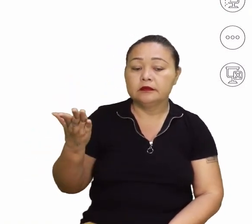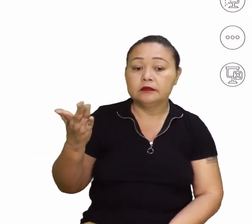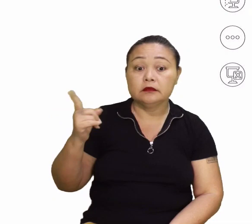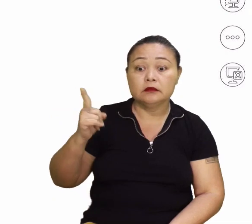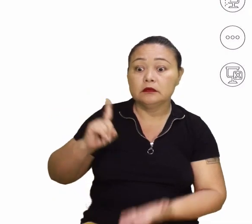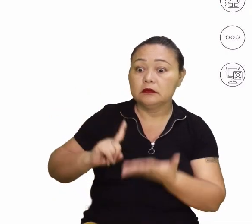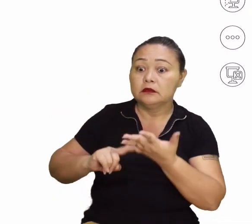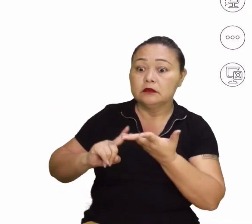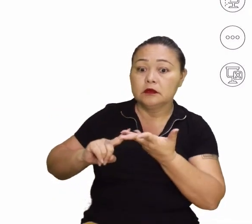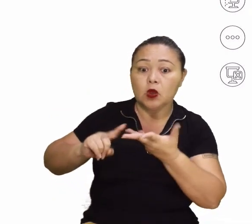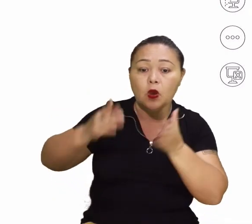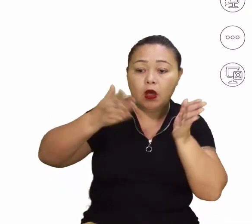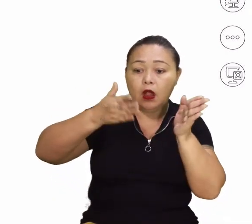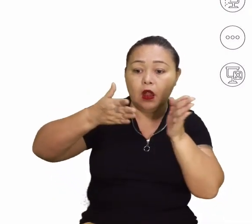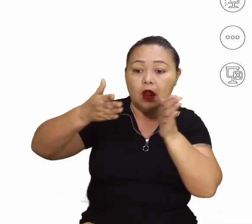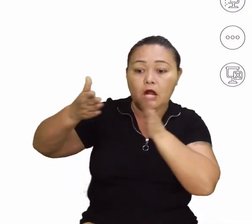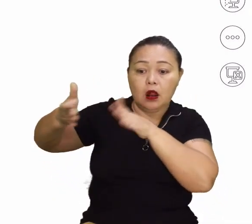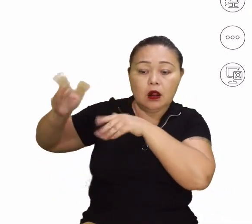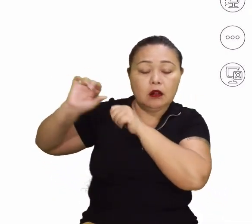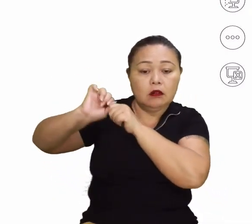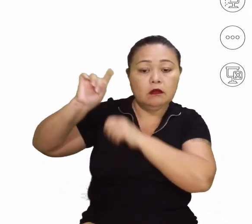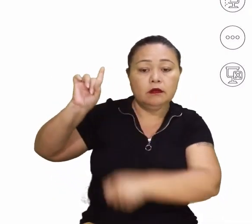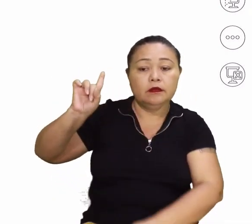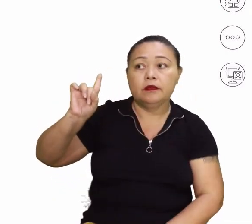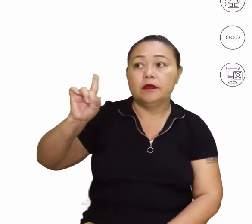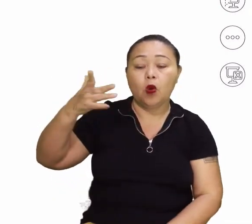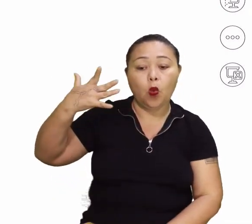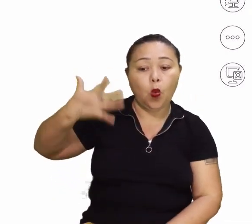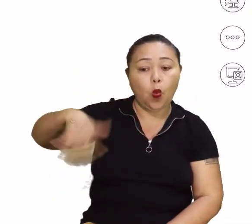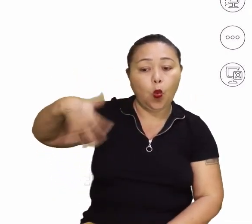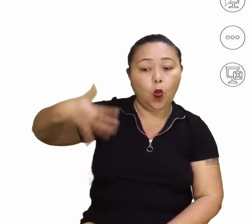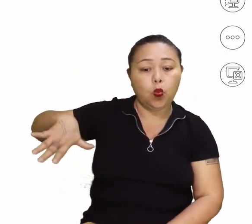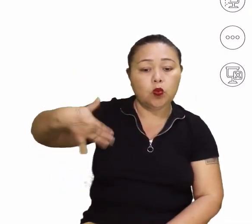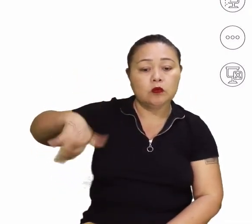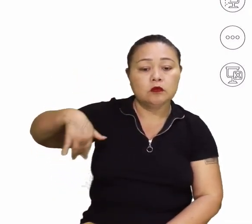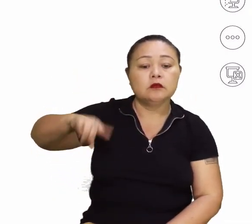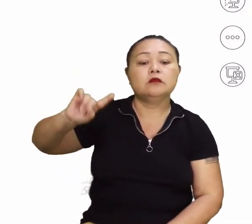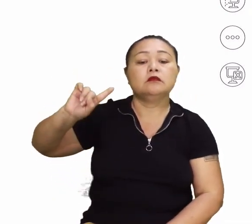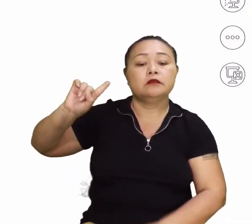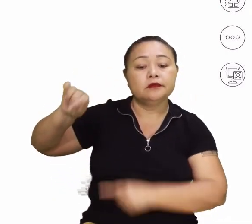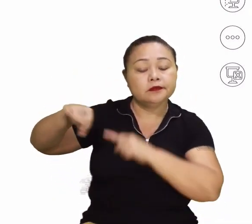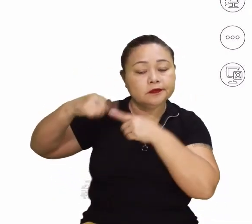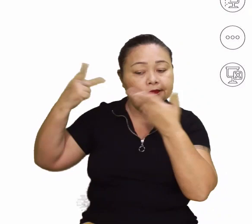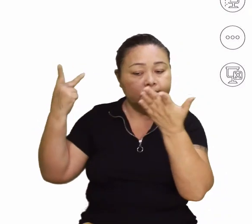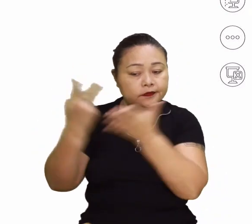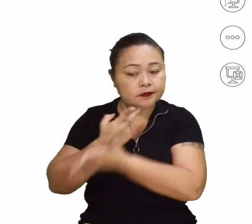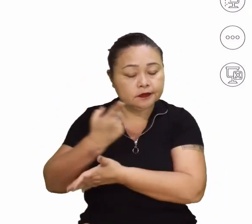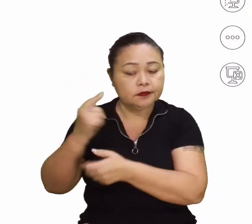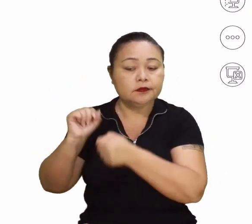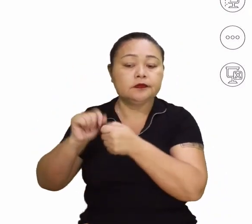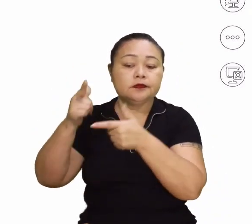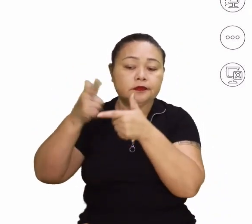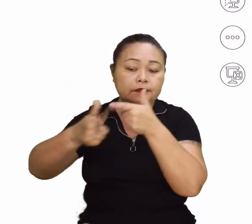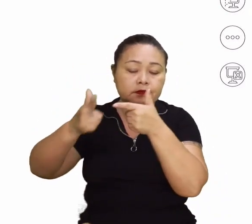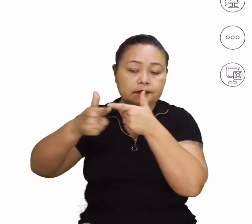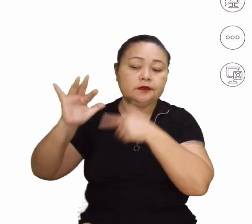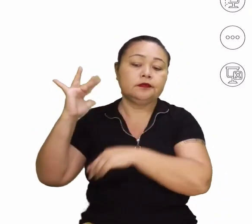inúmeras. Imagine, olha só. Isso aqui vai causar um grande impacto ambiental no